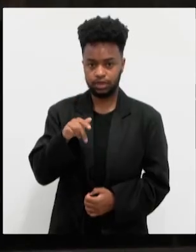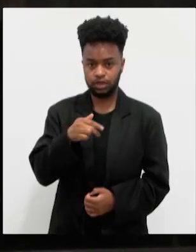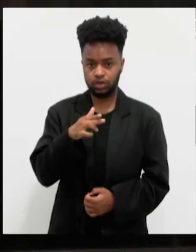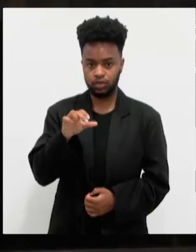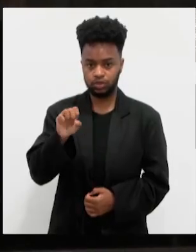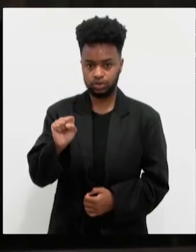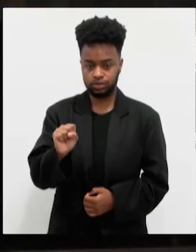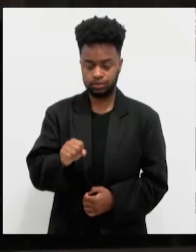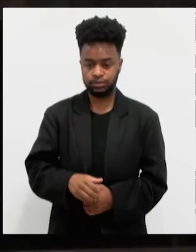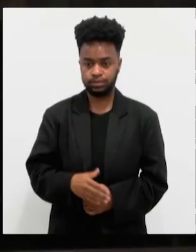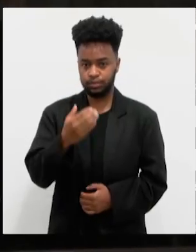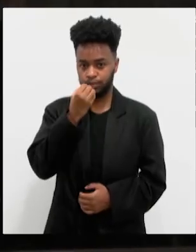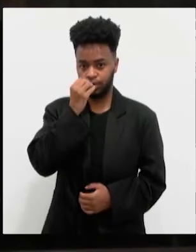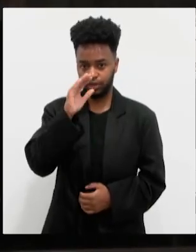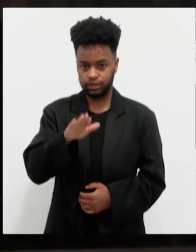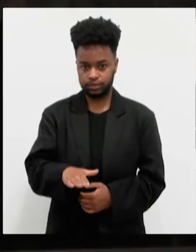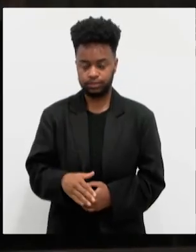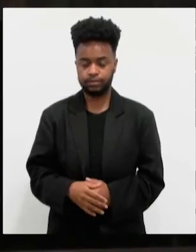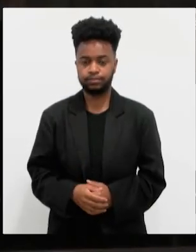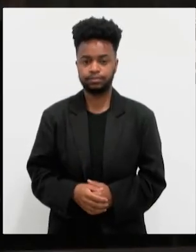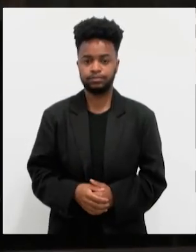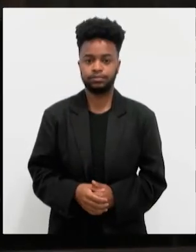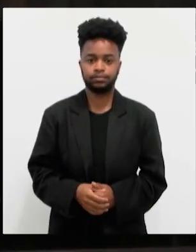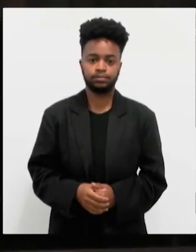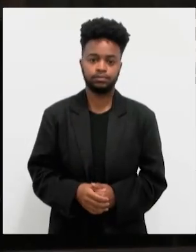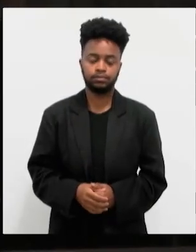boa tarde.